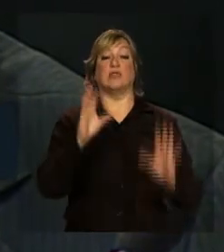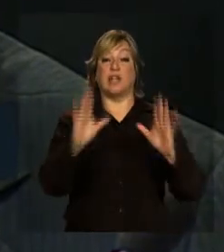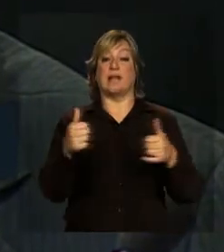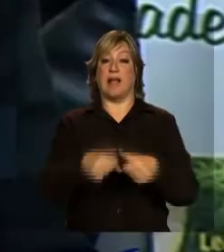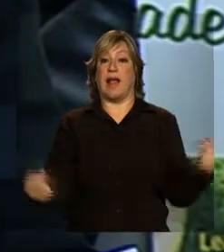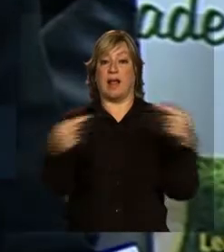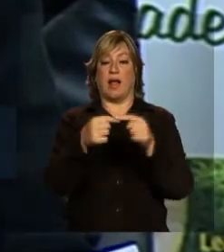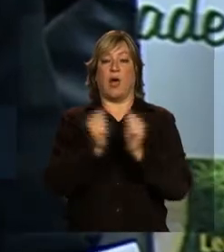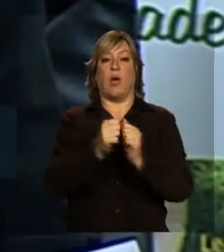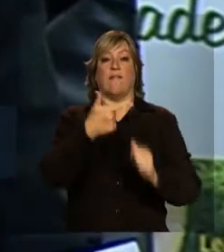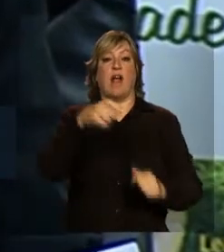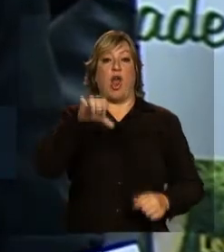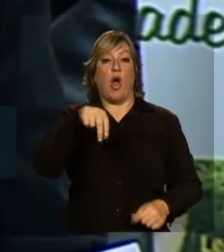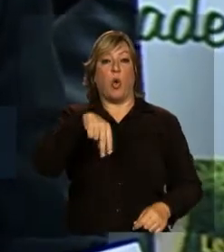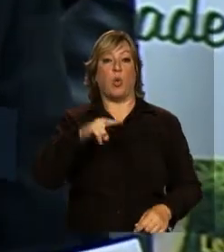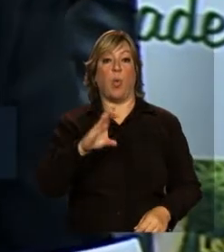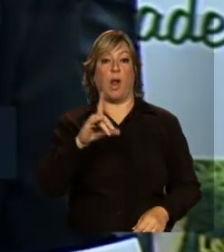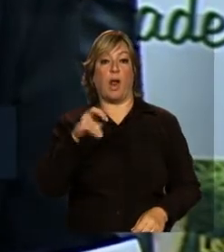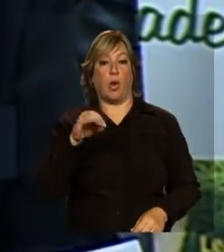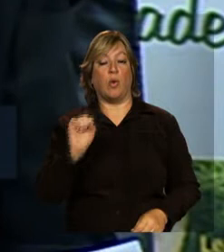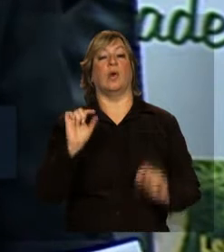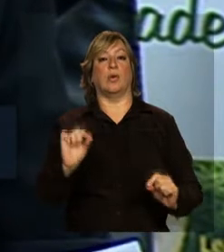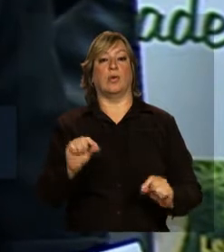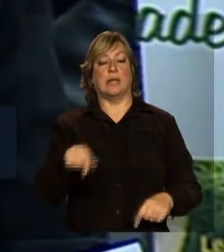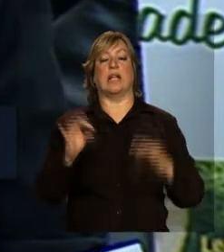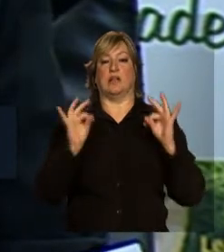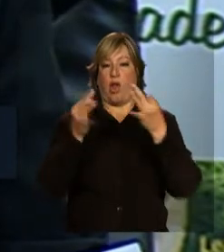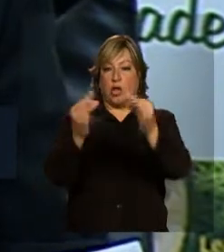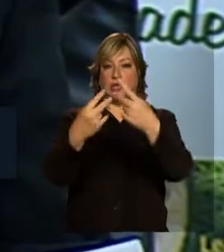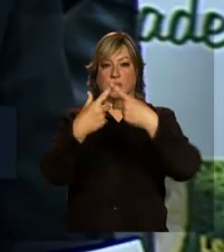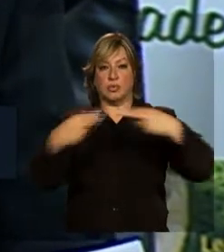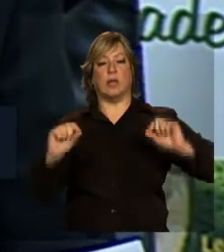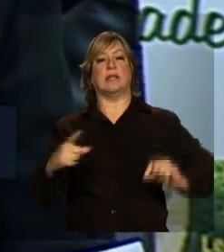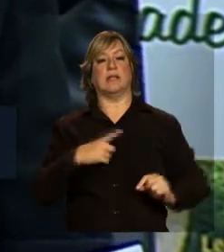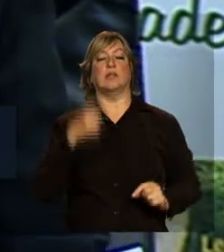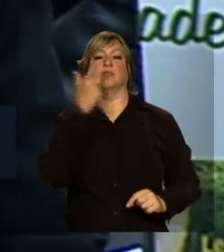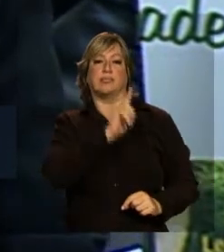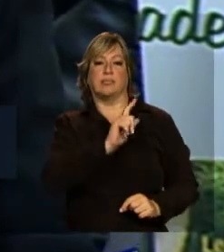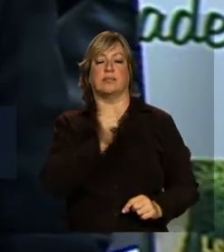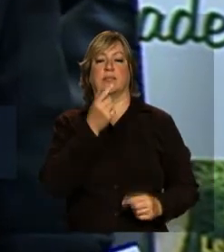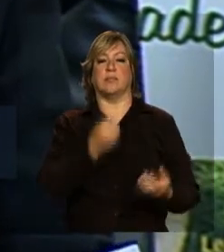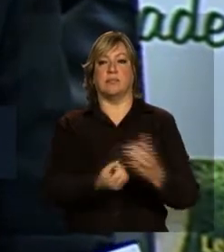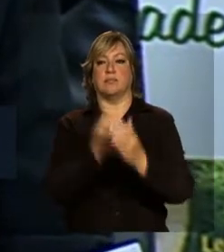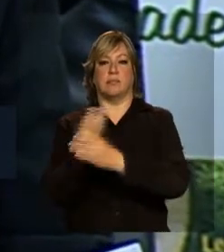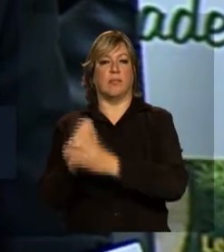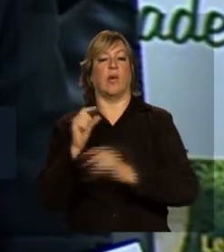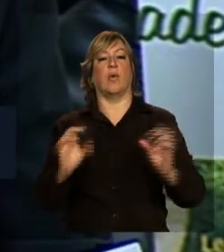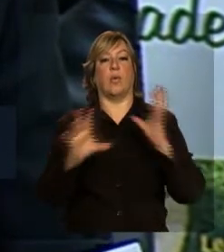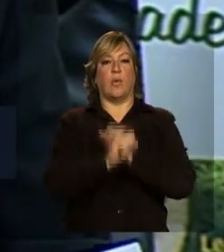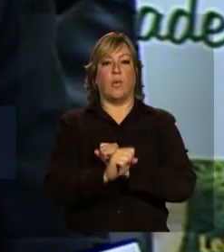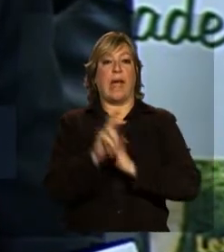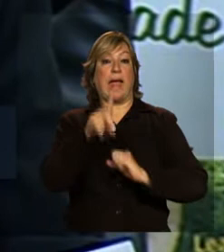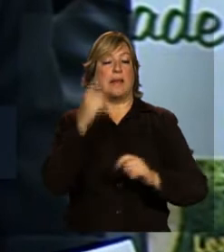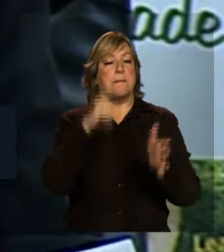a 29 núcleos interdisciplinares de inovação em tecnologia assistiva que foram habilitados a compor uma rede de